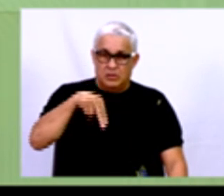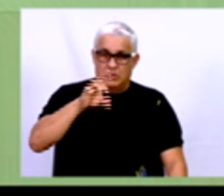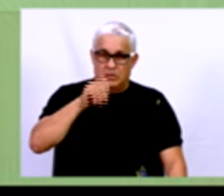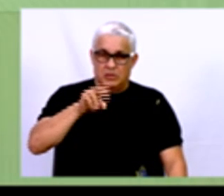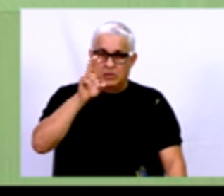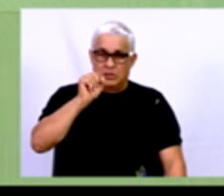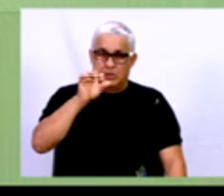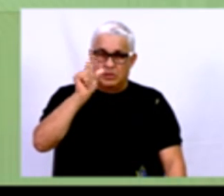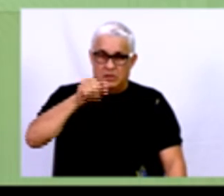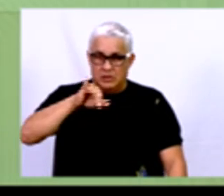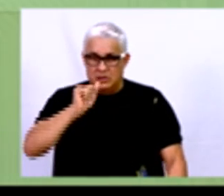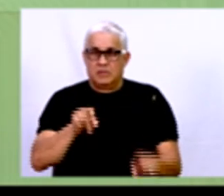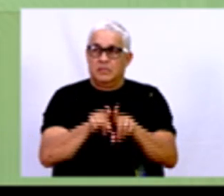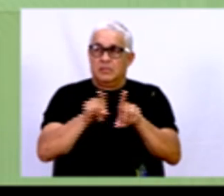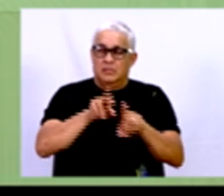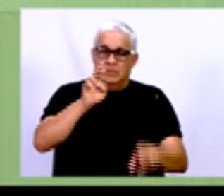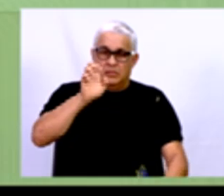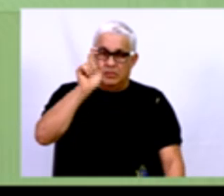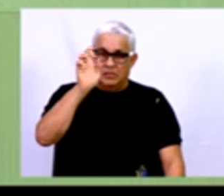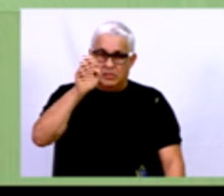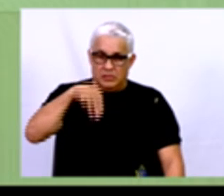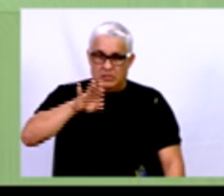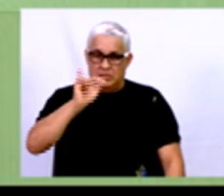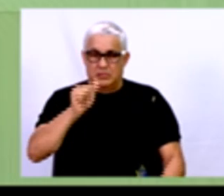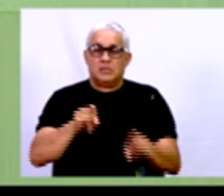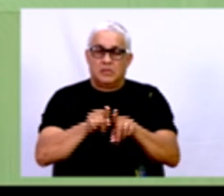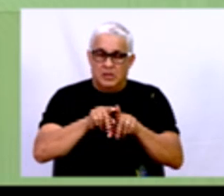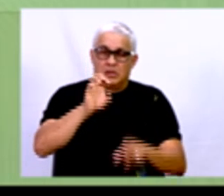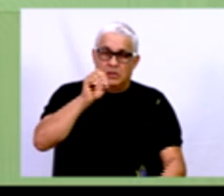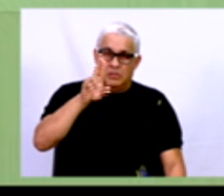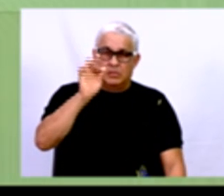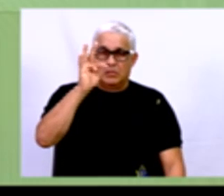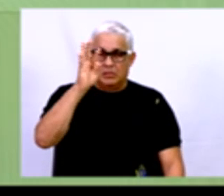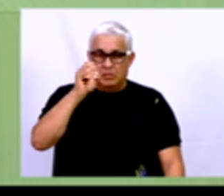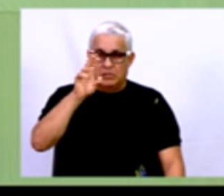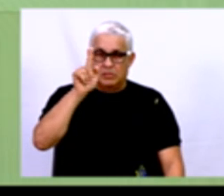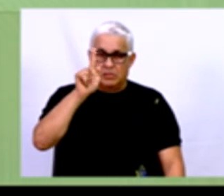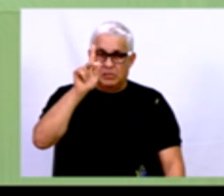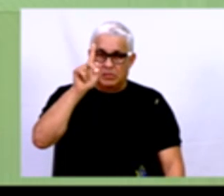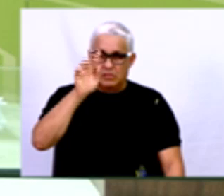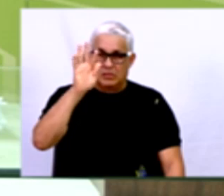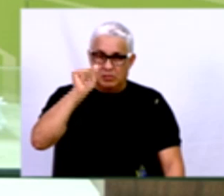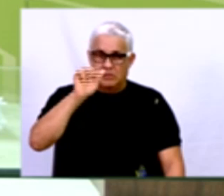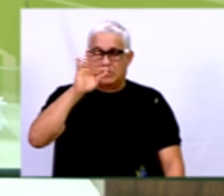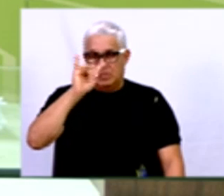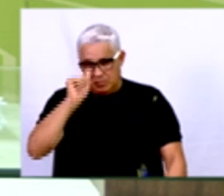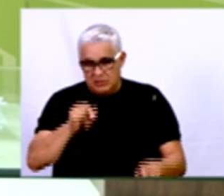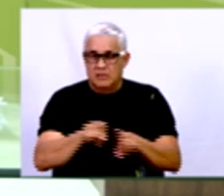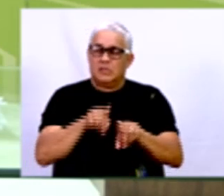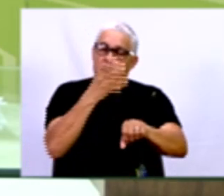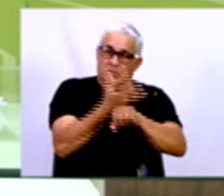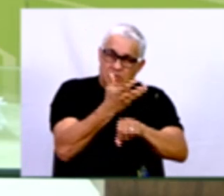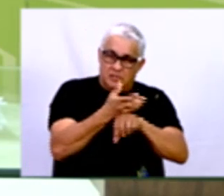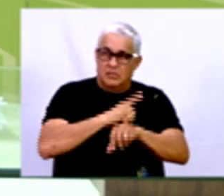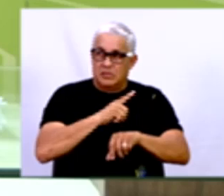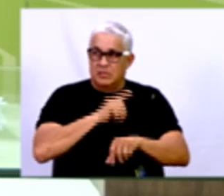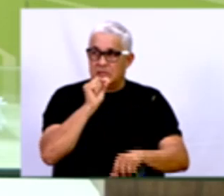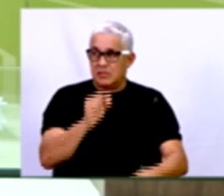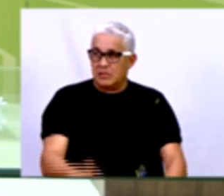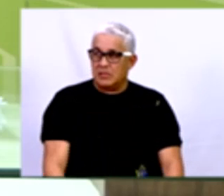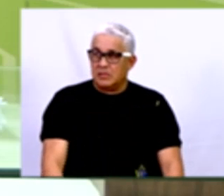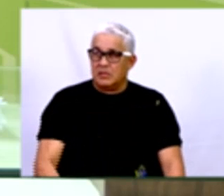e ortografia. Isso. Nessa nossa disciplina, então, nós teremos